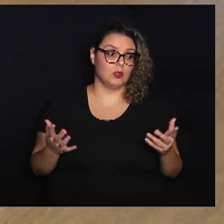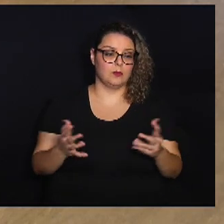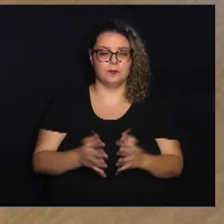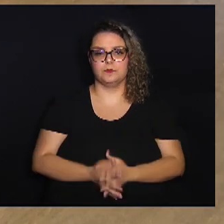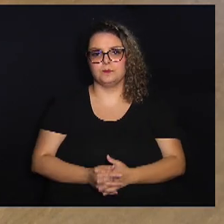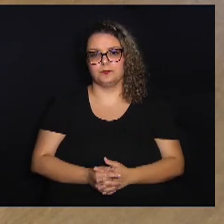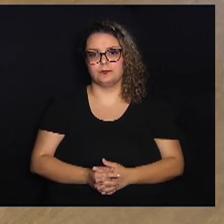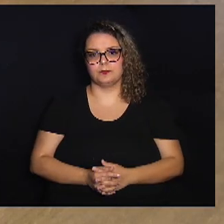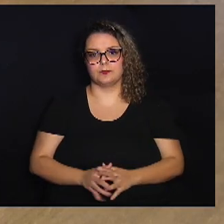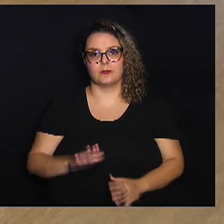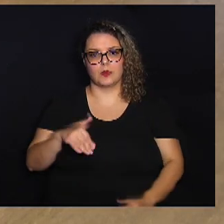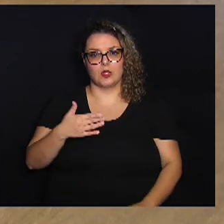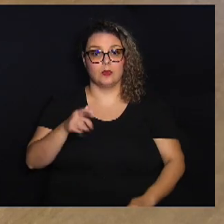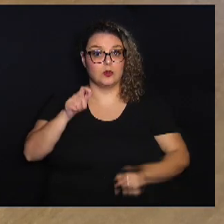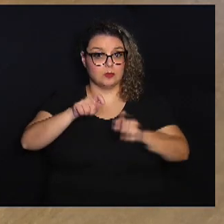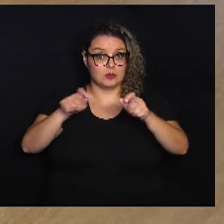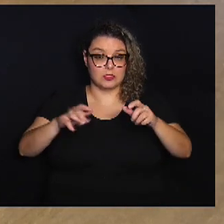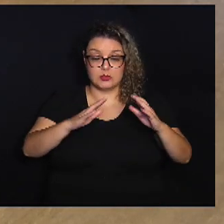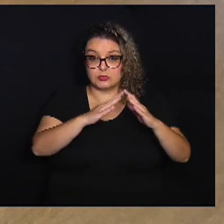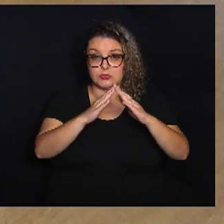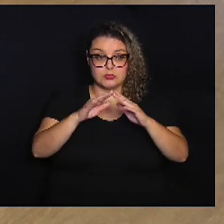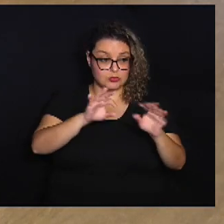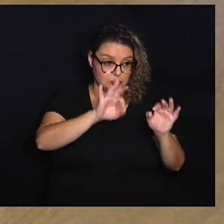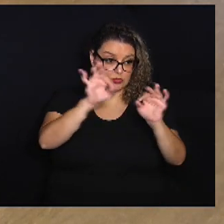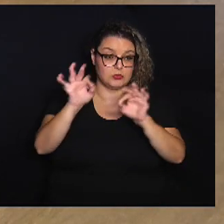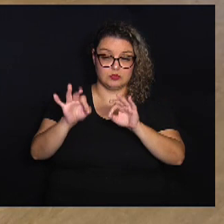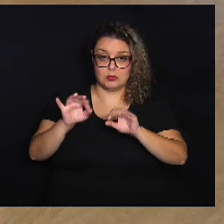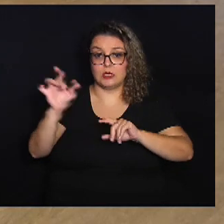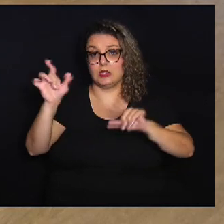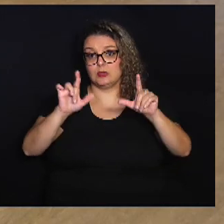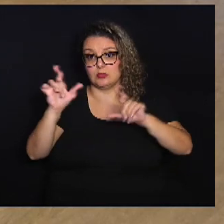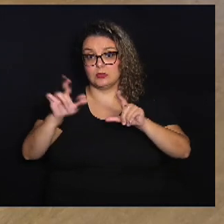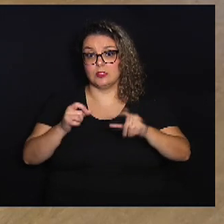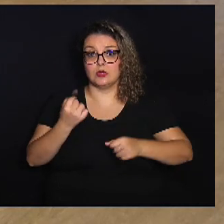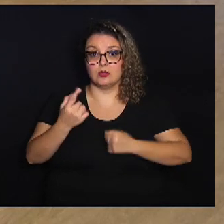quando a galera aí que está em casa assiste na TV, algum